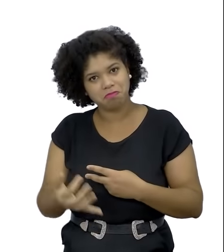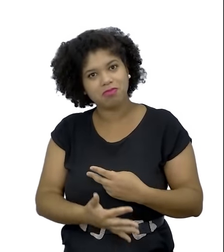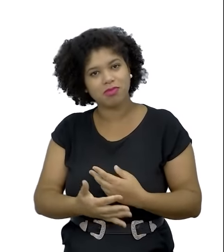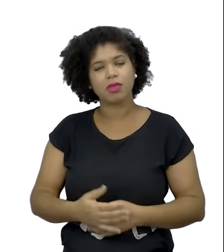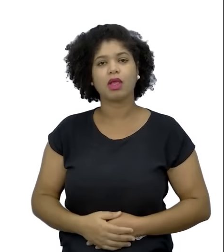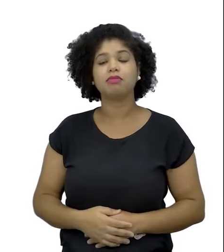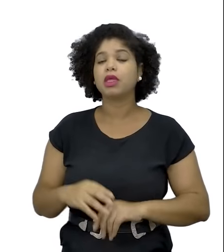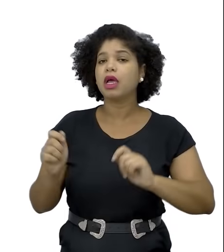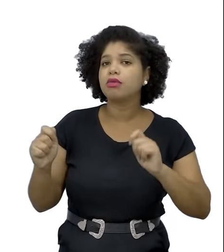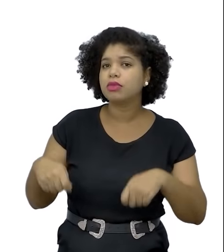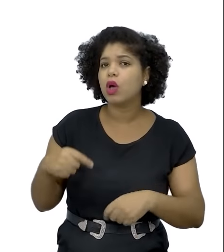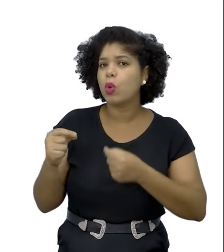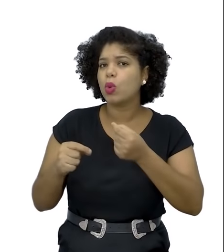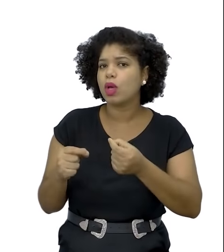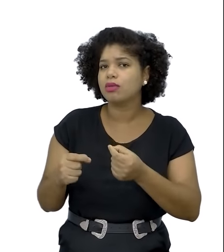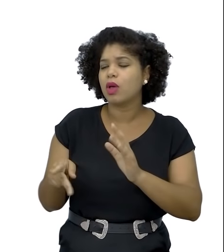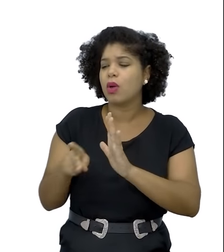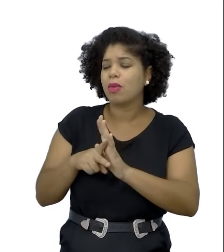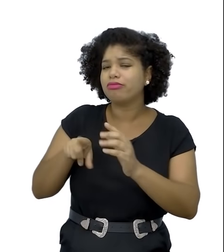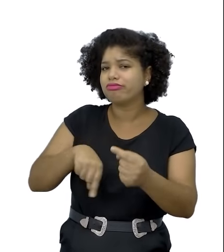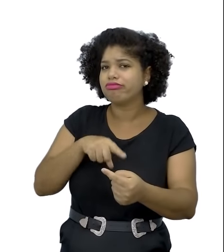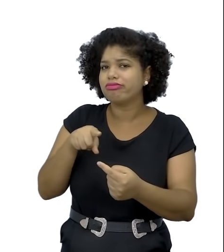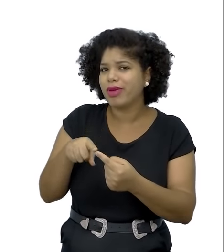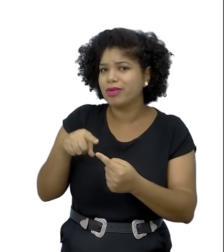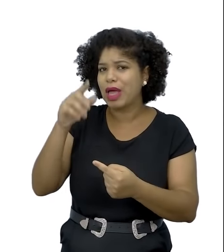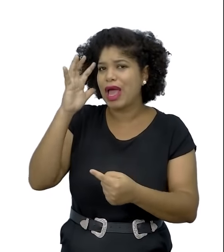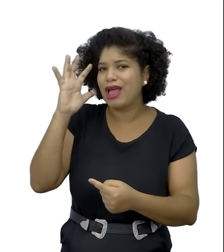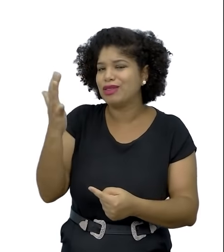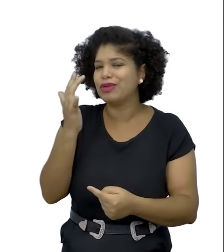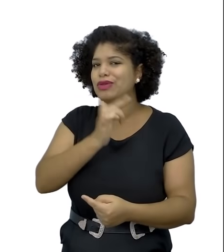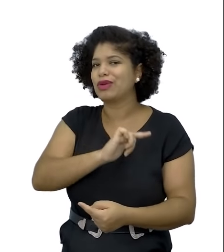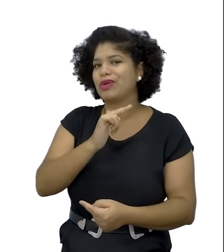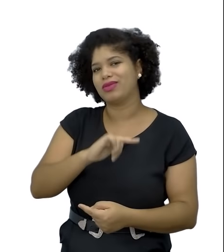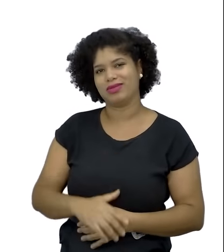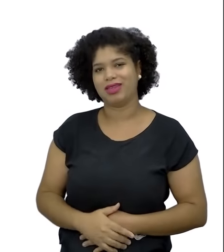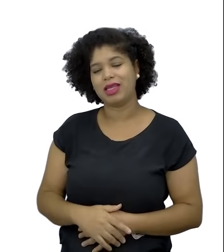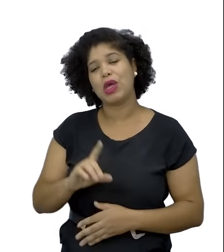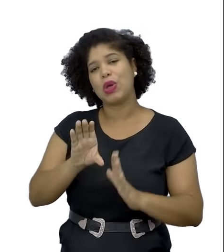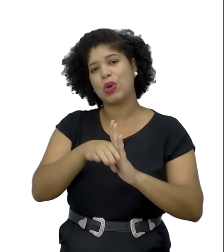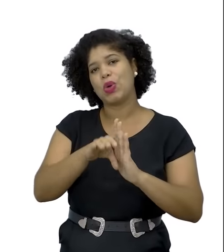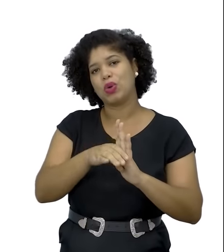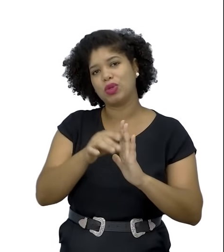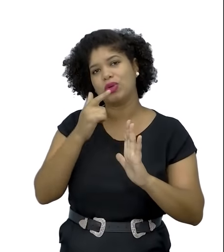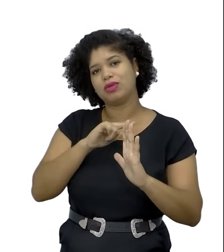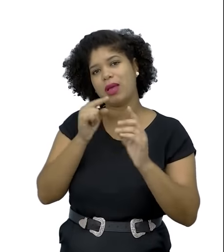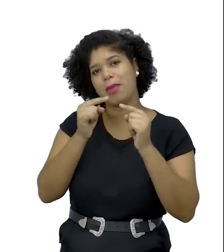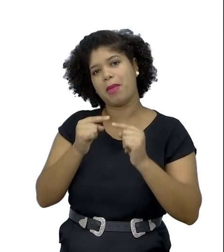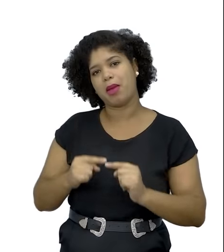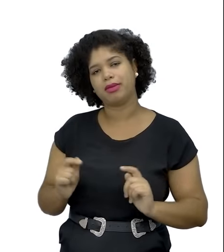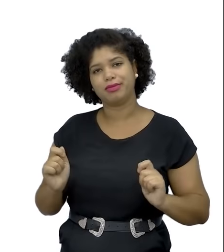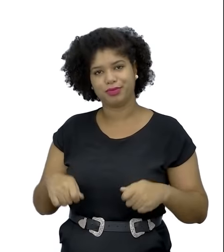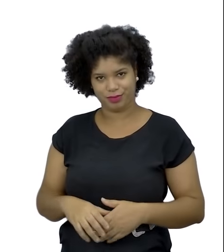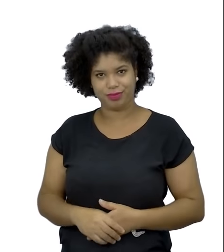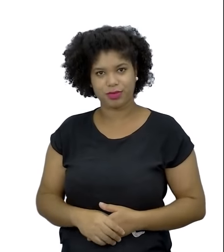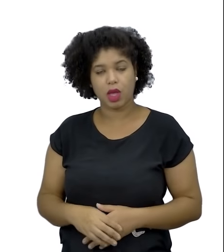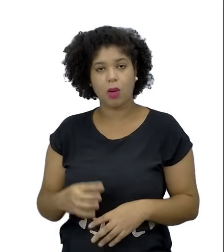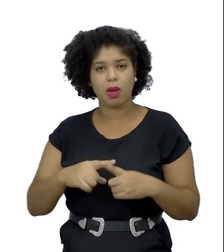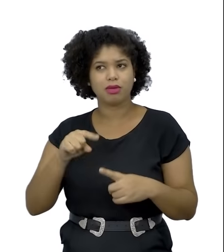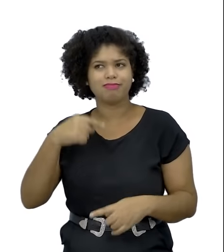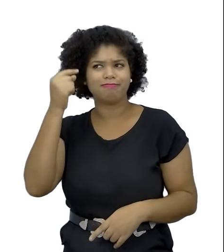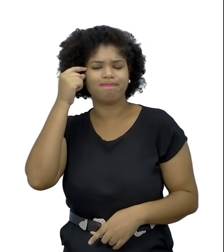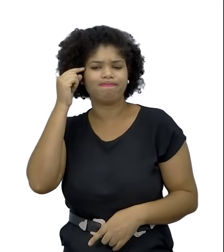delas, né, no intuito de resolvê-las, que um conceito adquire sentido. Então, quando a gente pensa